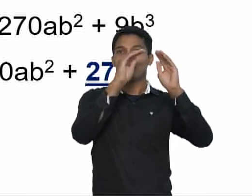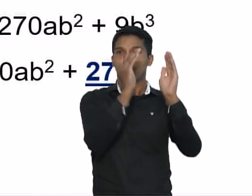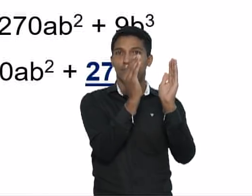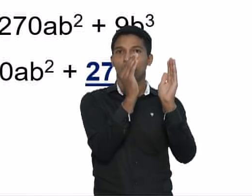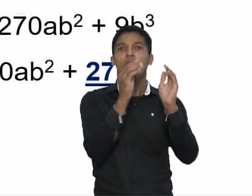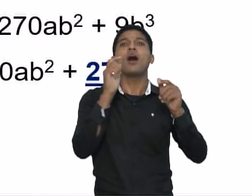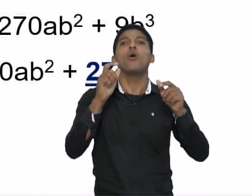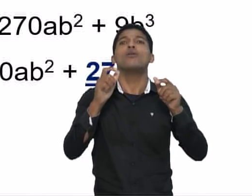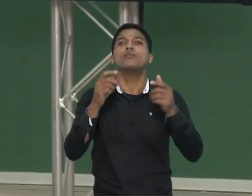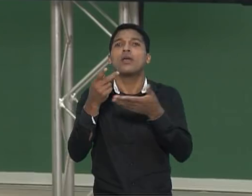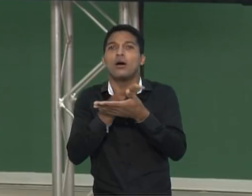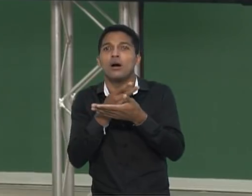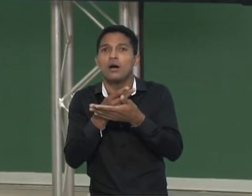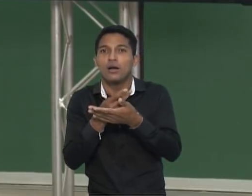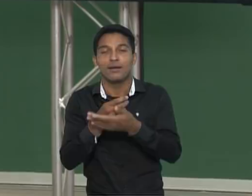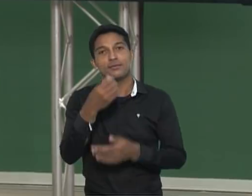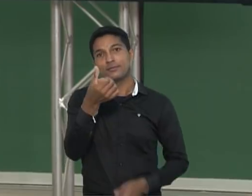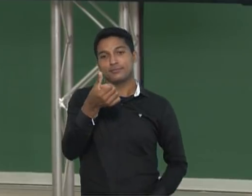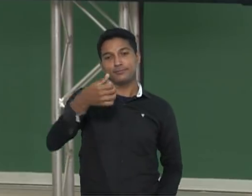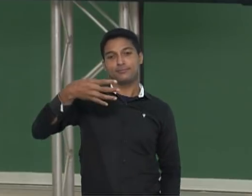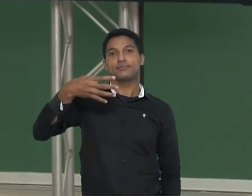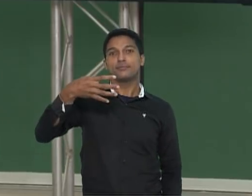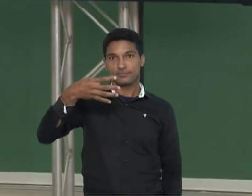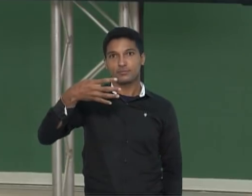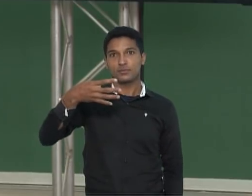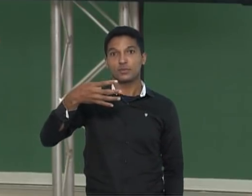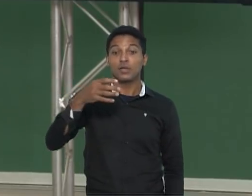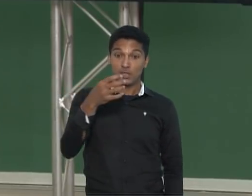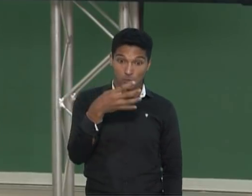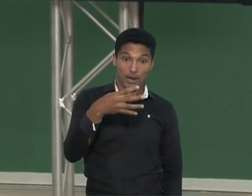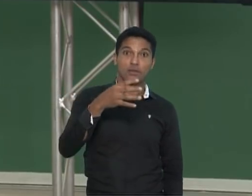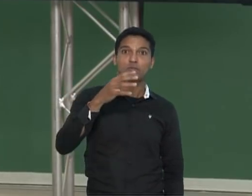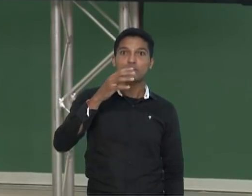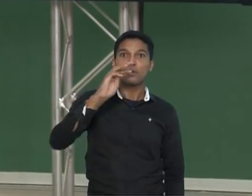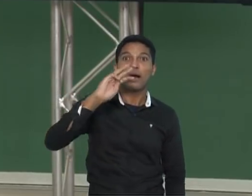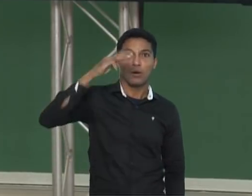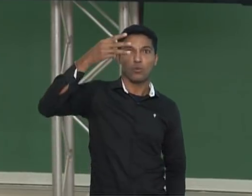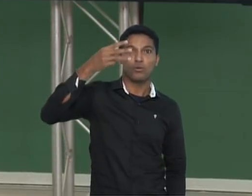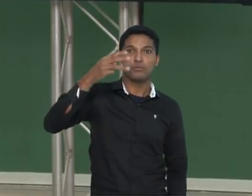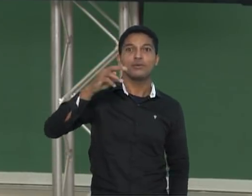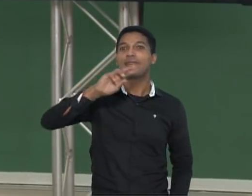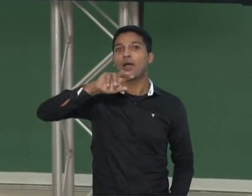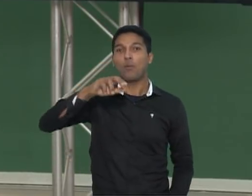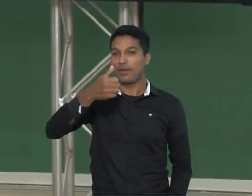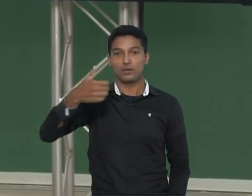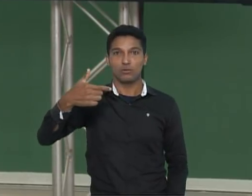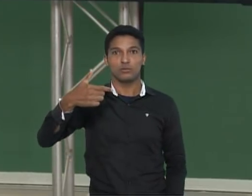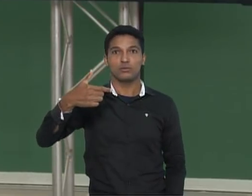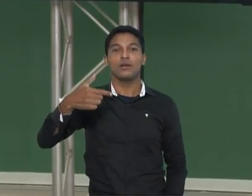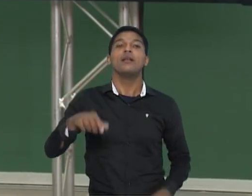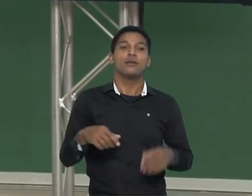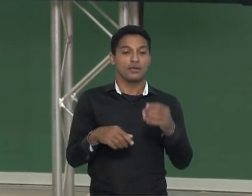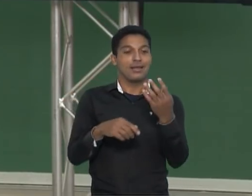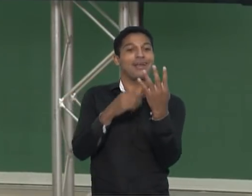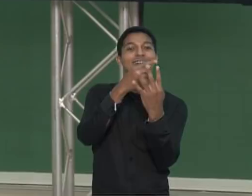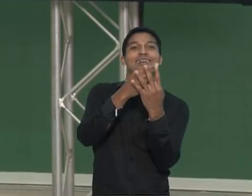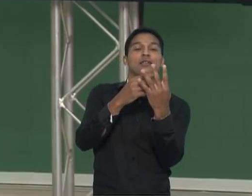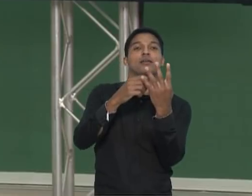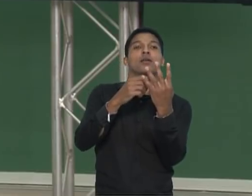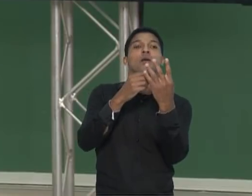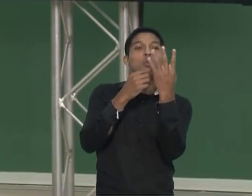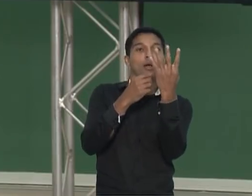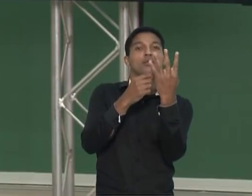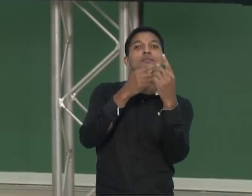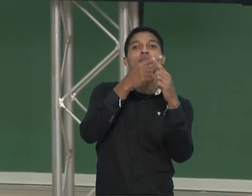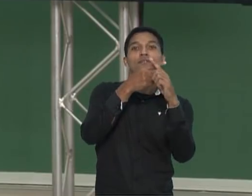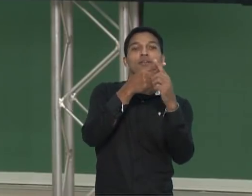verificar o erro? Aqui, ó, 64. 4 ao cubo, né, não é 12, é 4 vezes 4 vezes